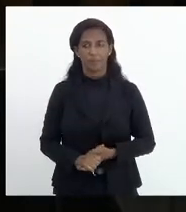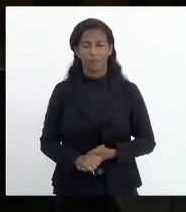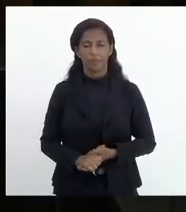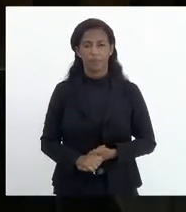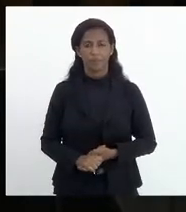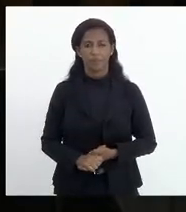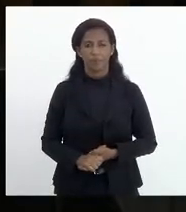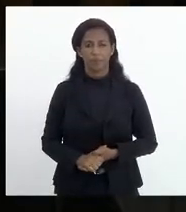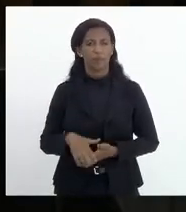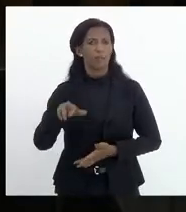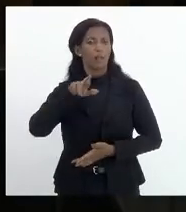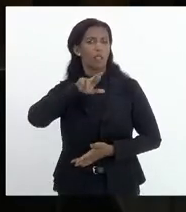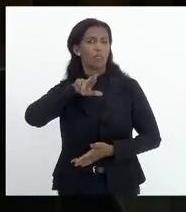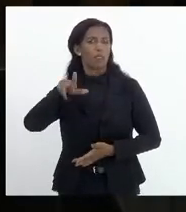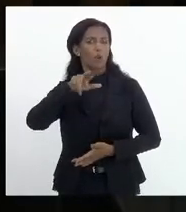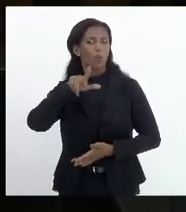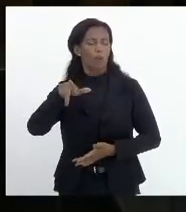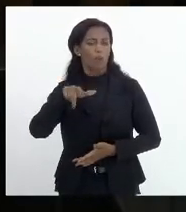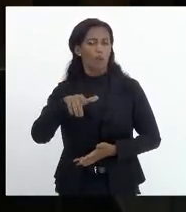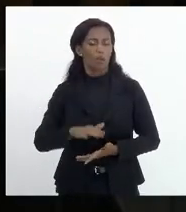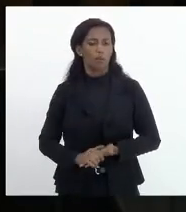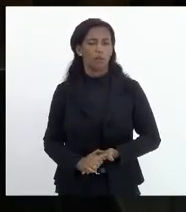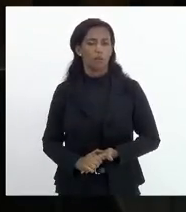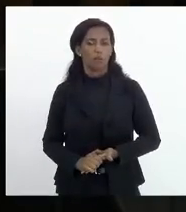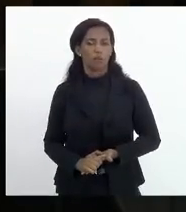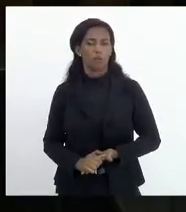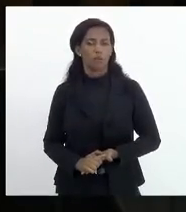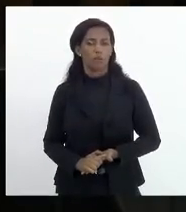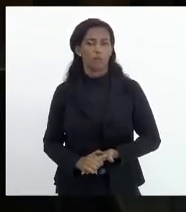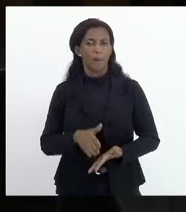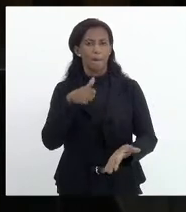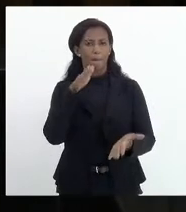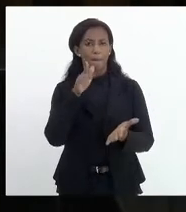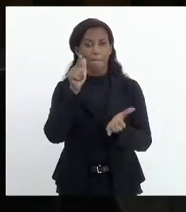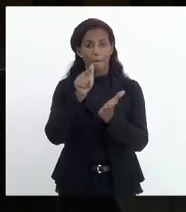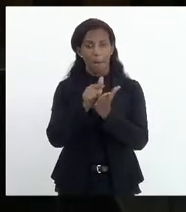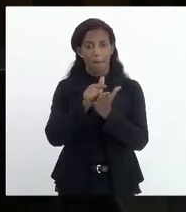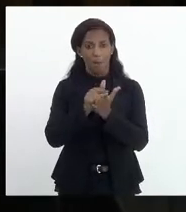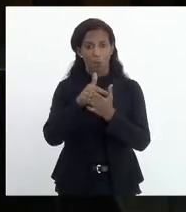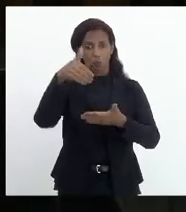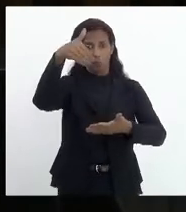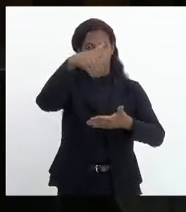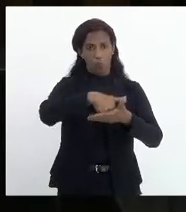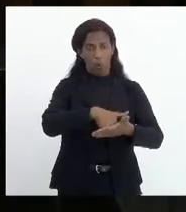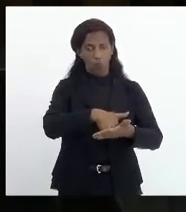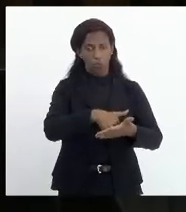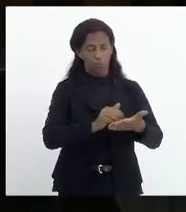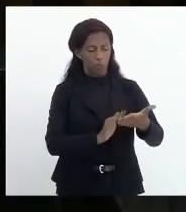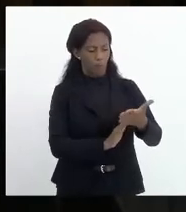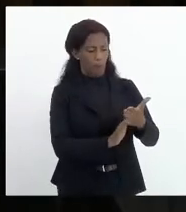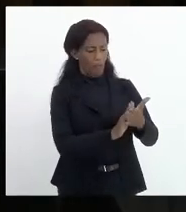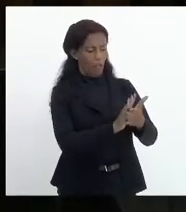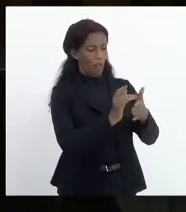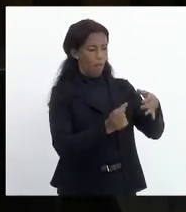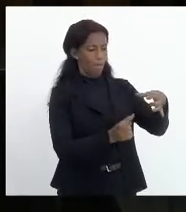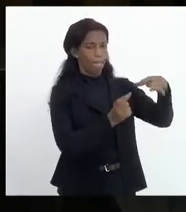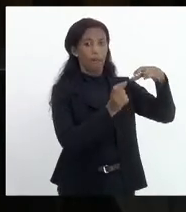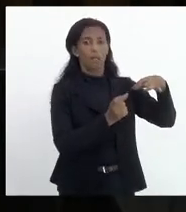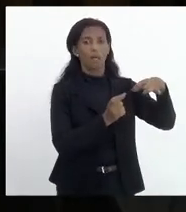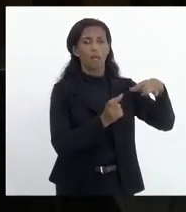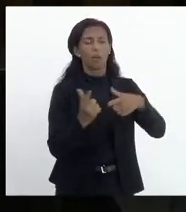não é o comprovante das urnas eletrônicas O Drama do Brasil